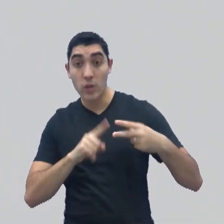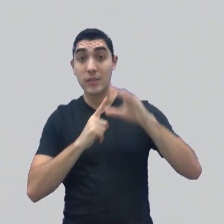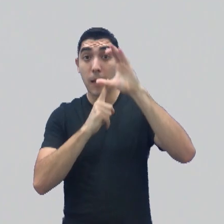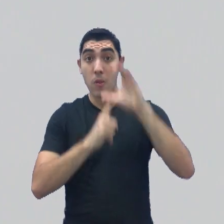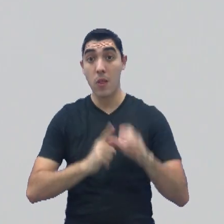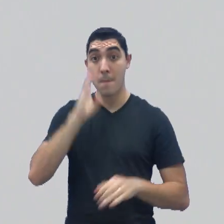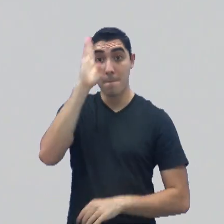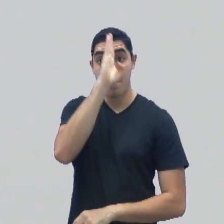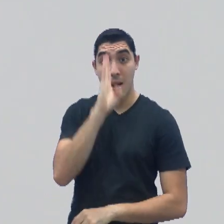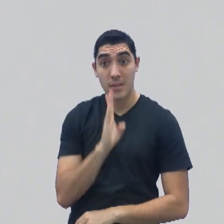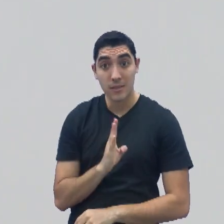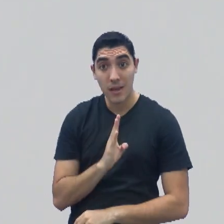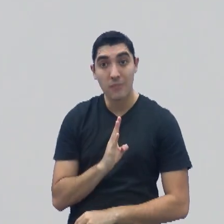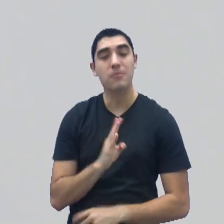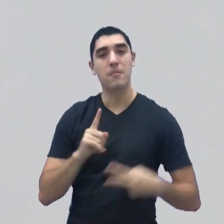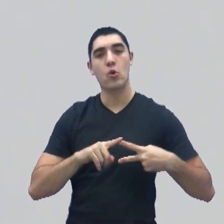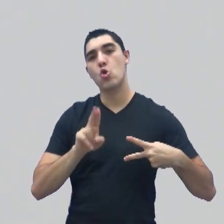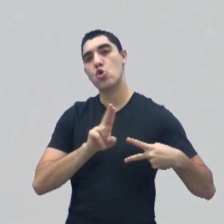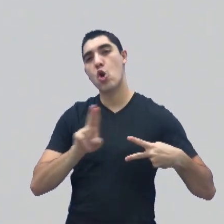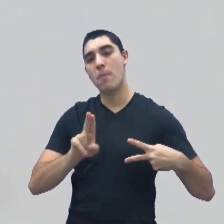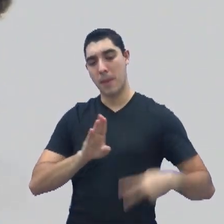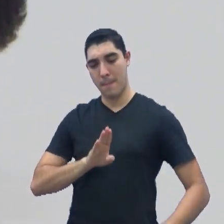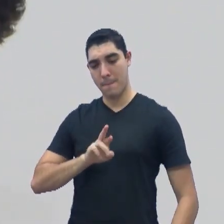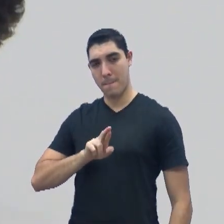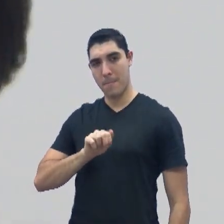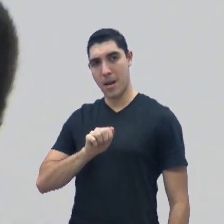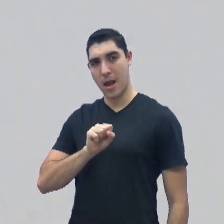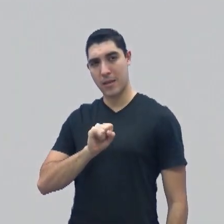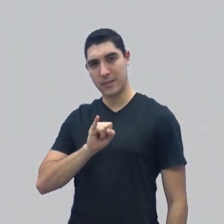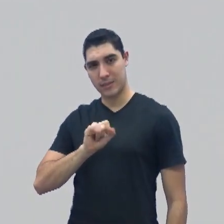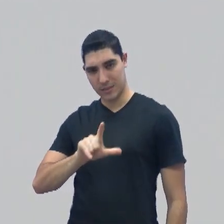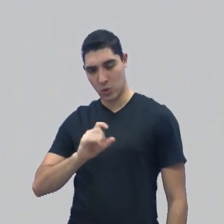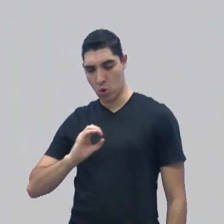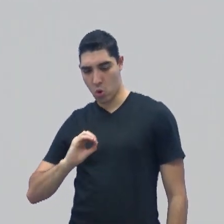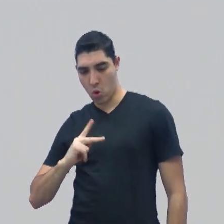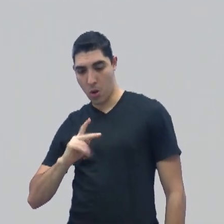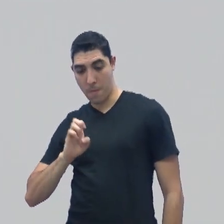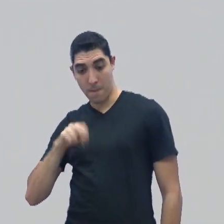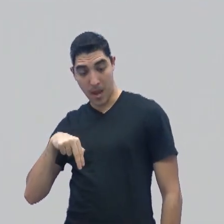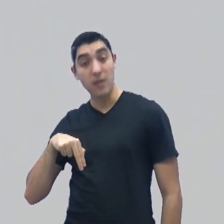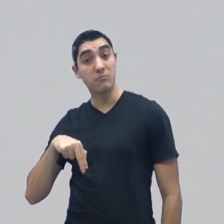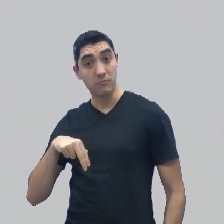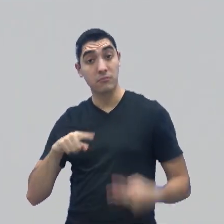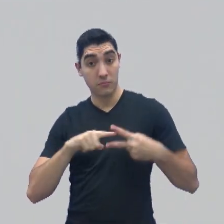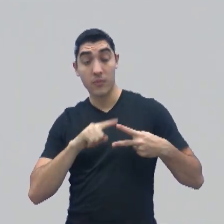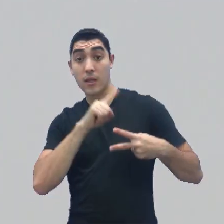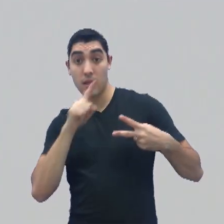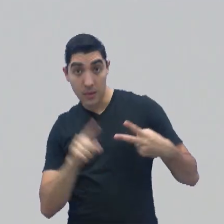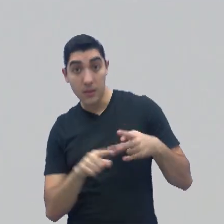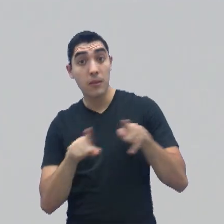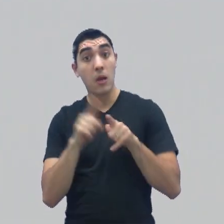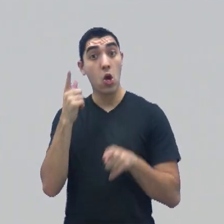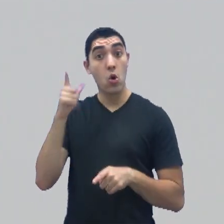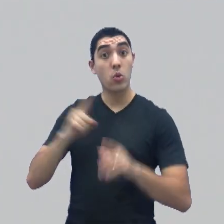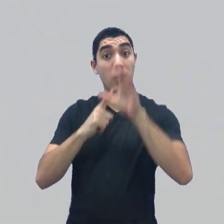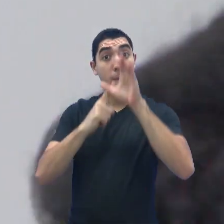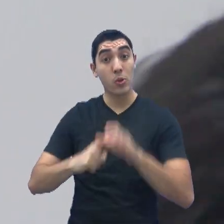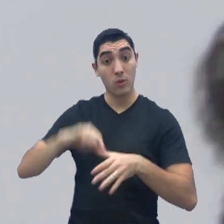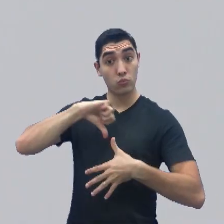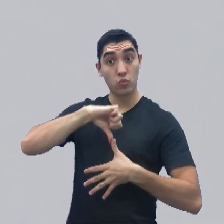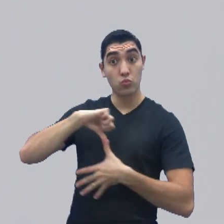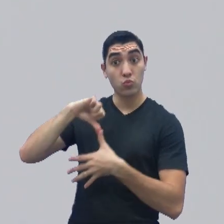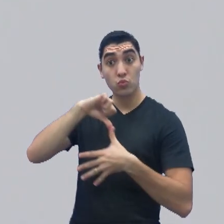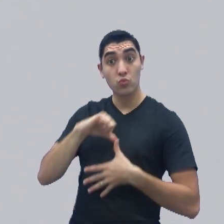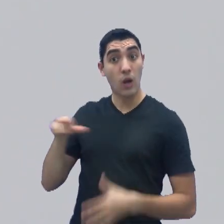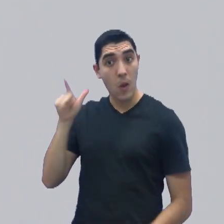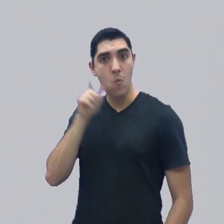nacionais, um Brasil Open, um International Kids e, mais recentemente, o título sul-americano da modalidade. Como